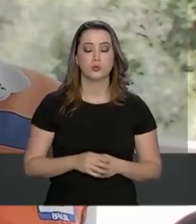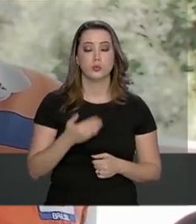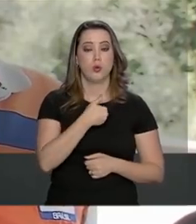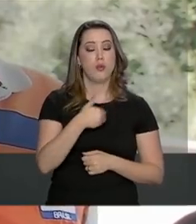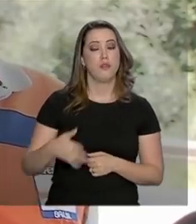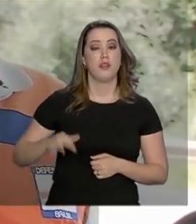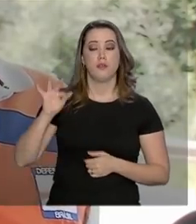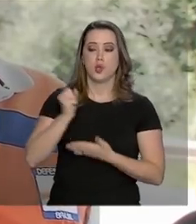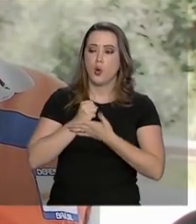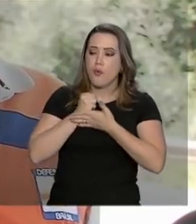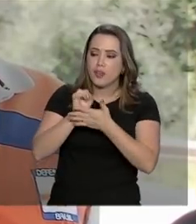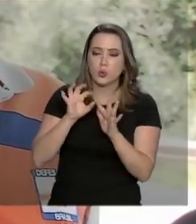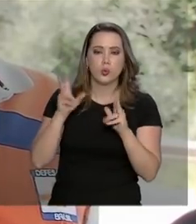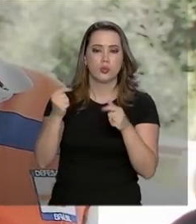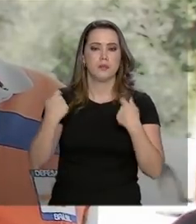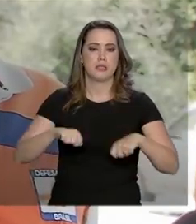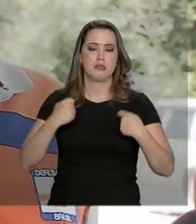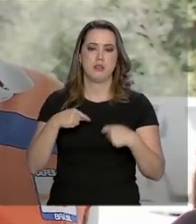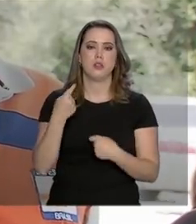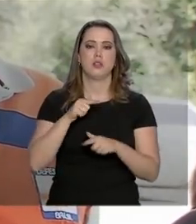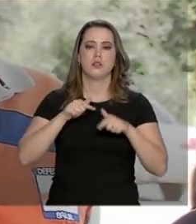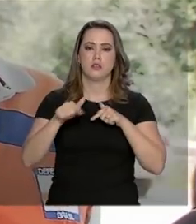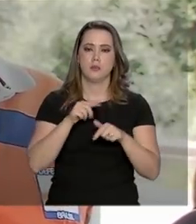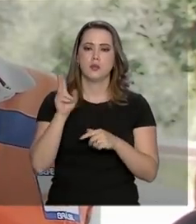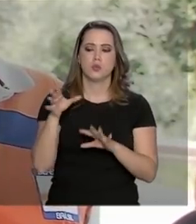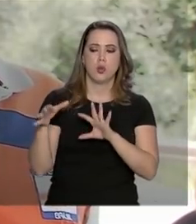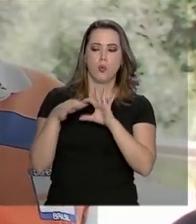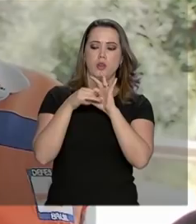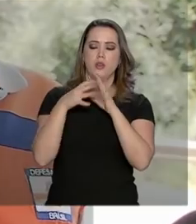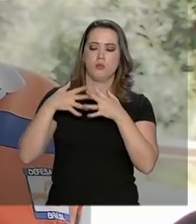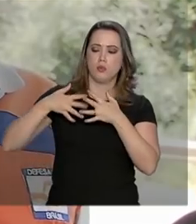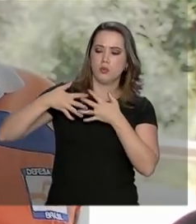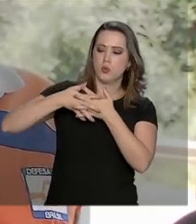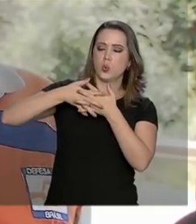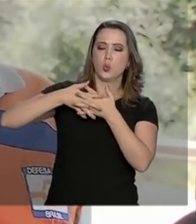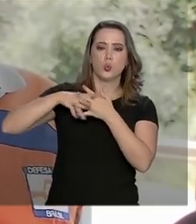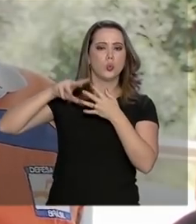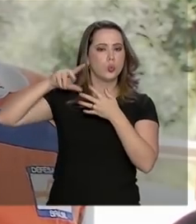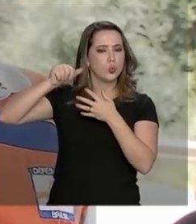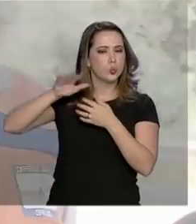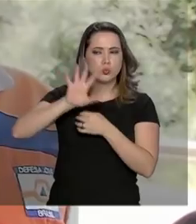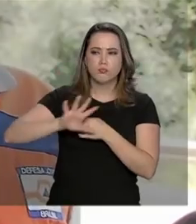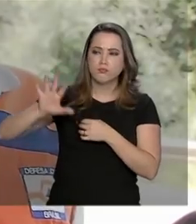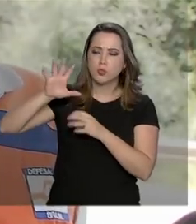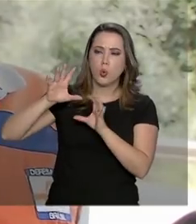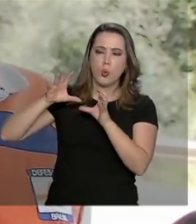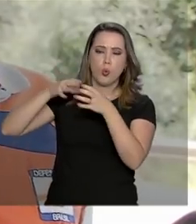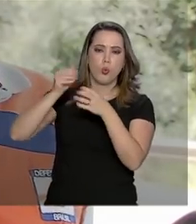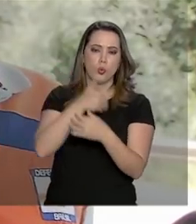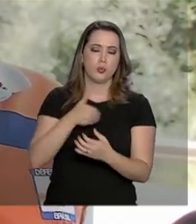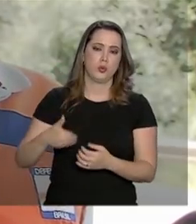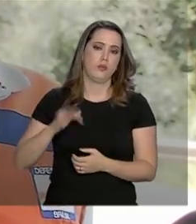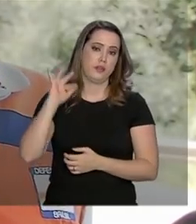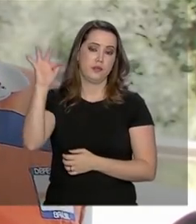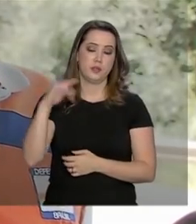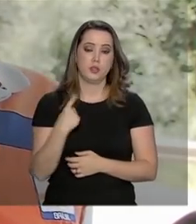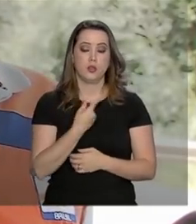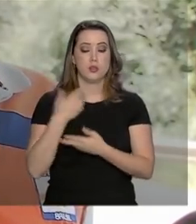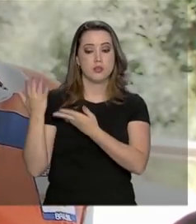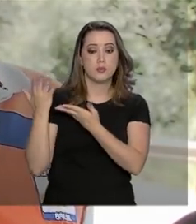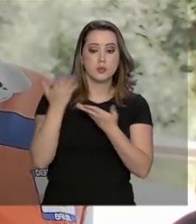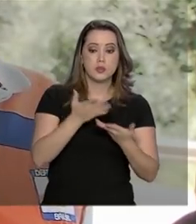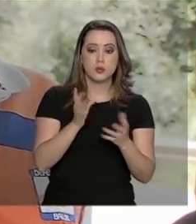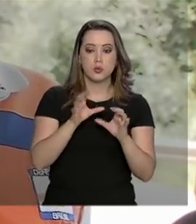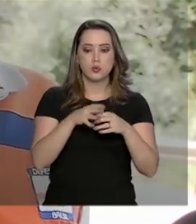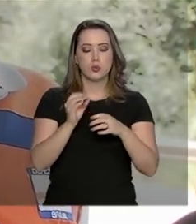apoio necessário e aqui nós já estamos trabalhando de forma integrada com todas essas instituições. Estaremos recebendo uma equipe